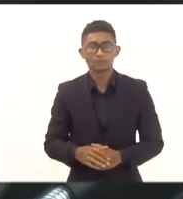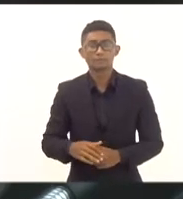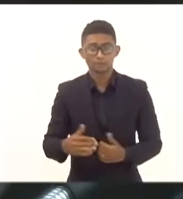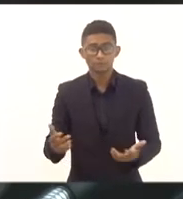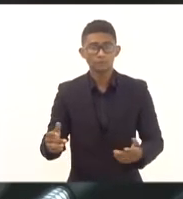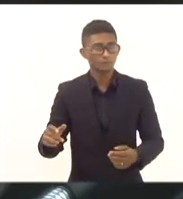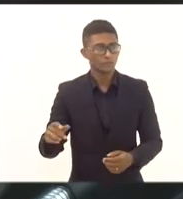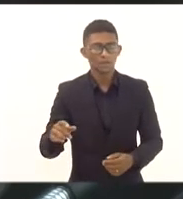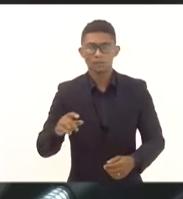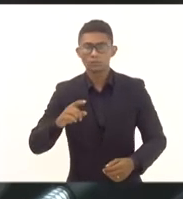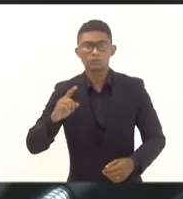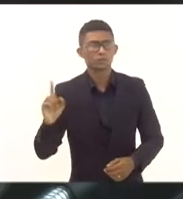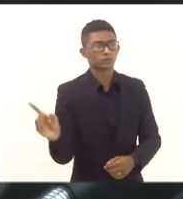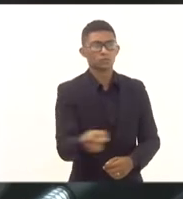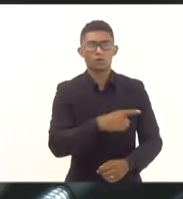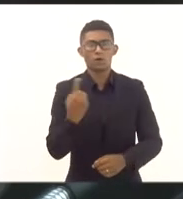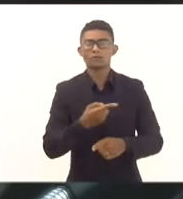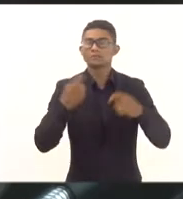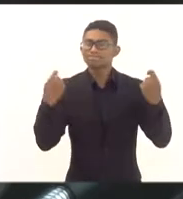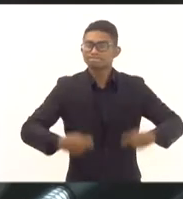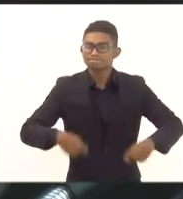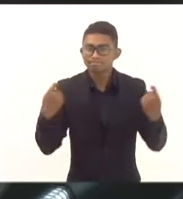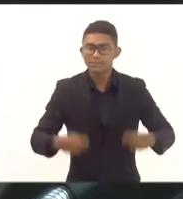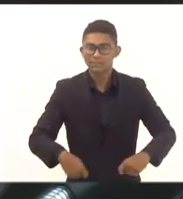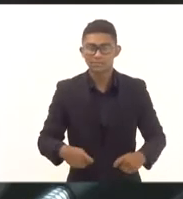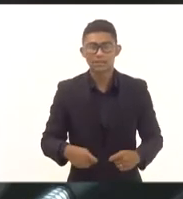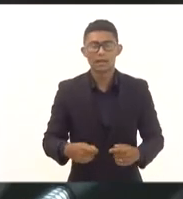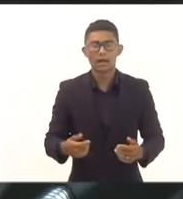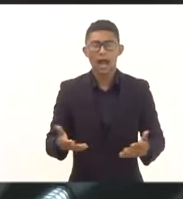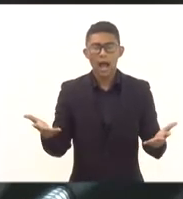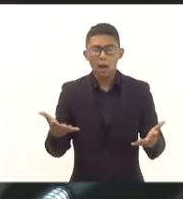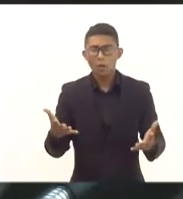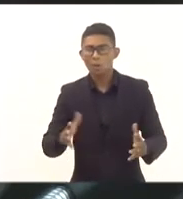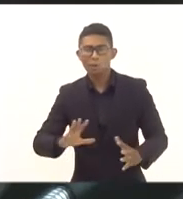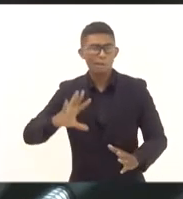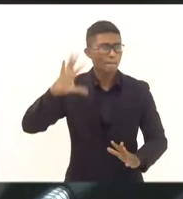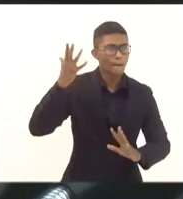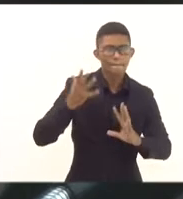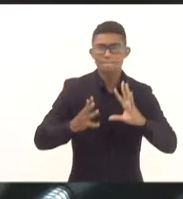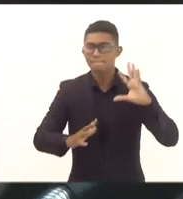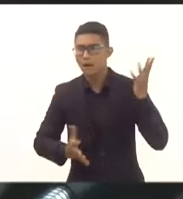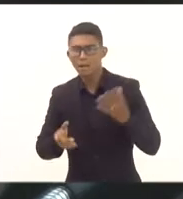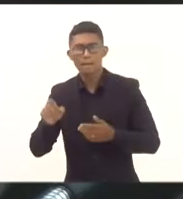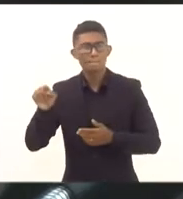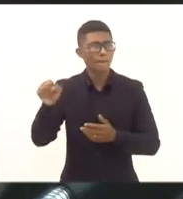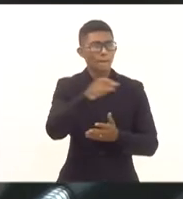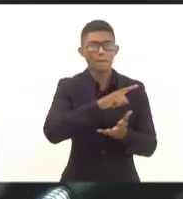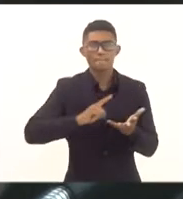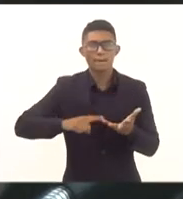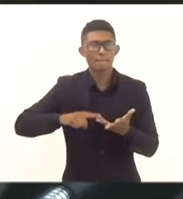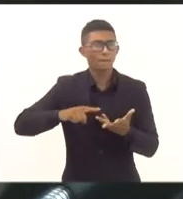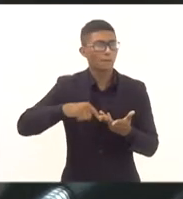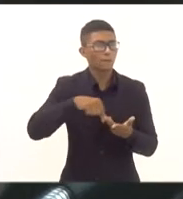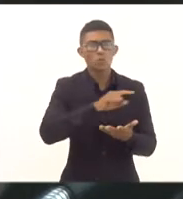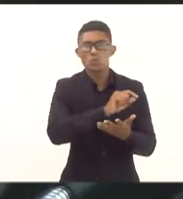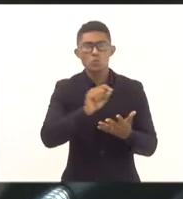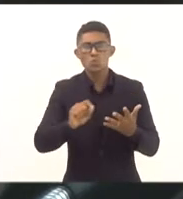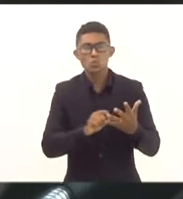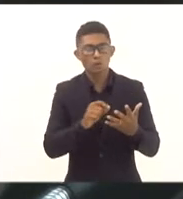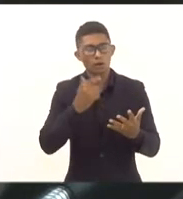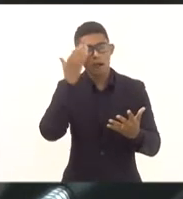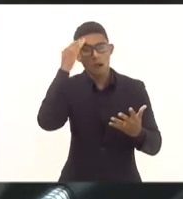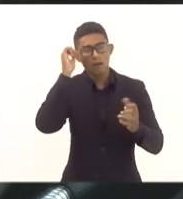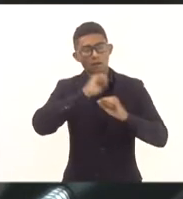precisamos tentar entender o melhor tudo que está acontecendo para isso está sendo feito audiência aqui